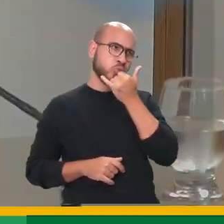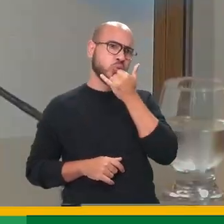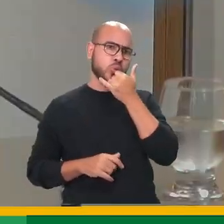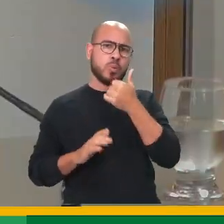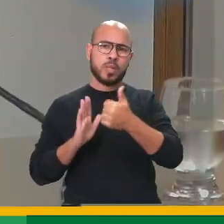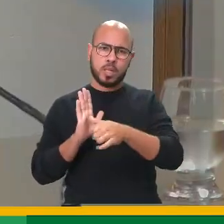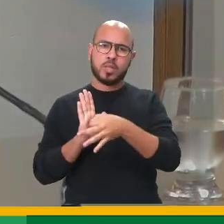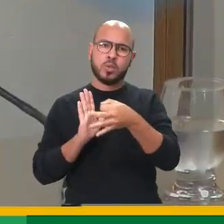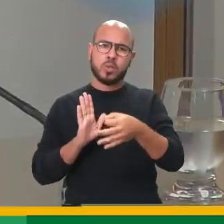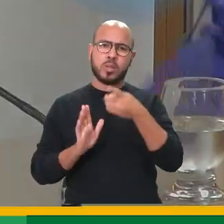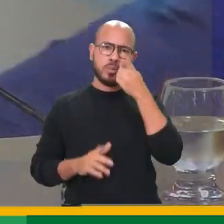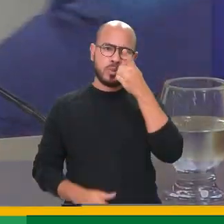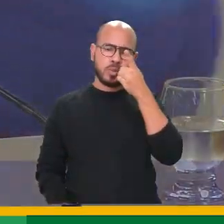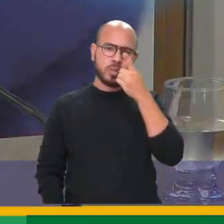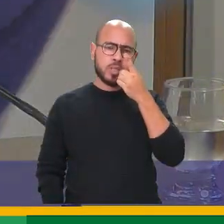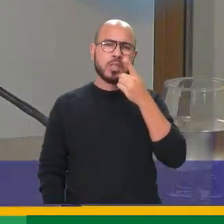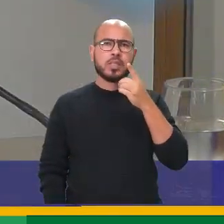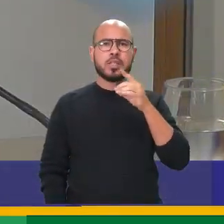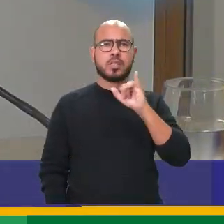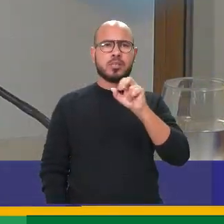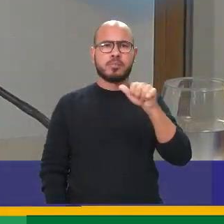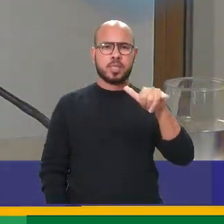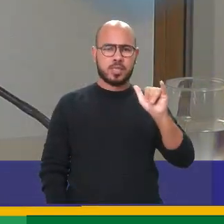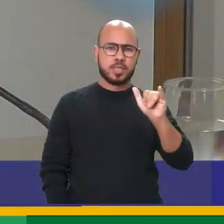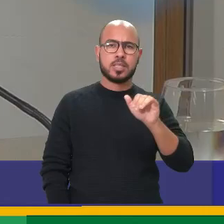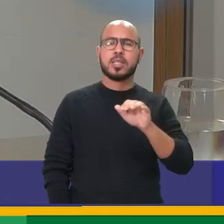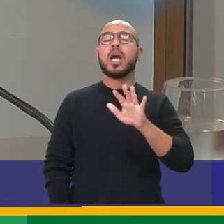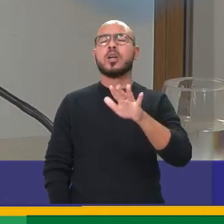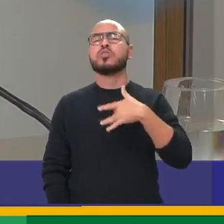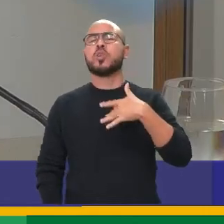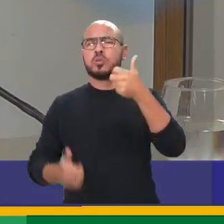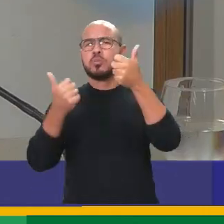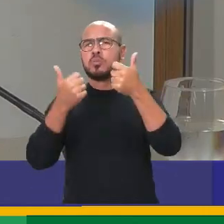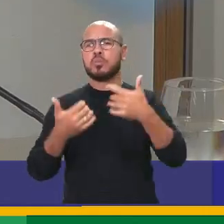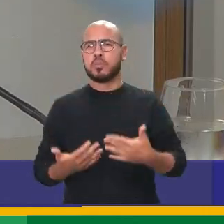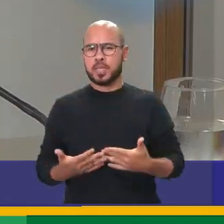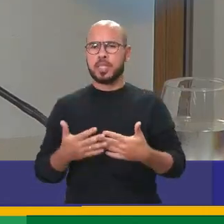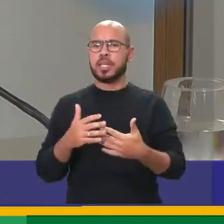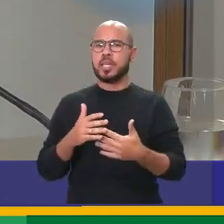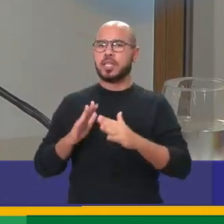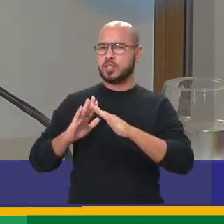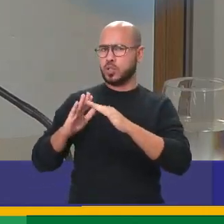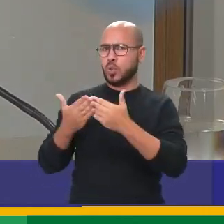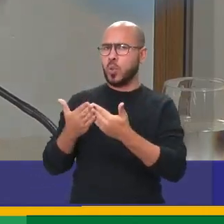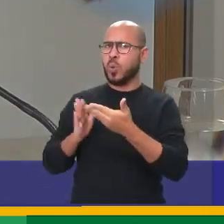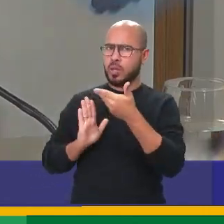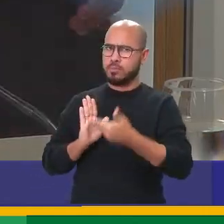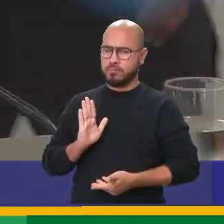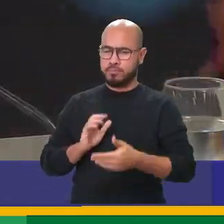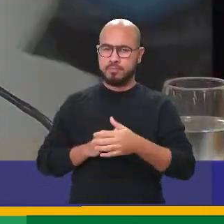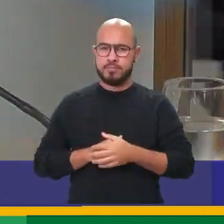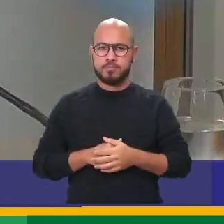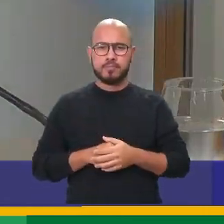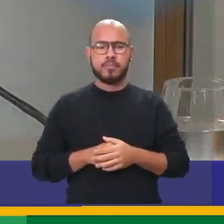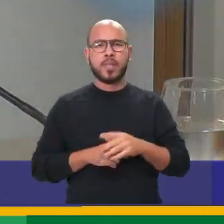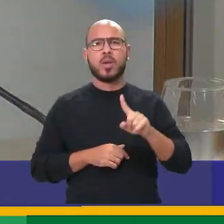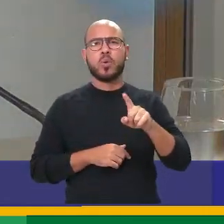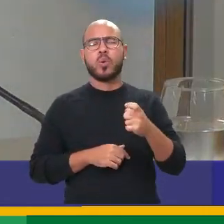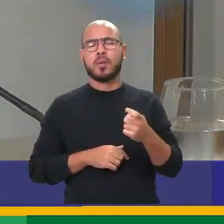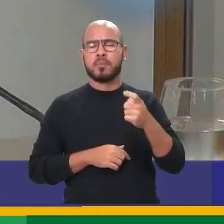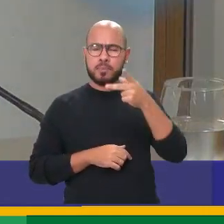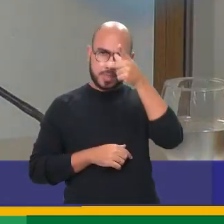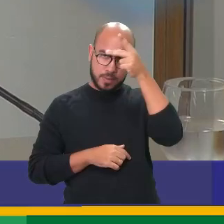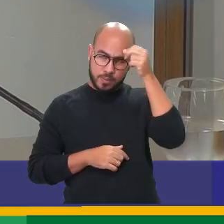pontuar essa criação desse Colégio Luiz Alberto mago Vilela é o ex prefeito de Aparecida ex governador